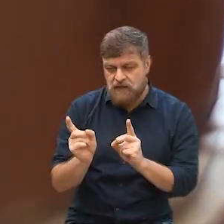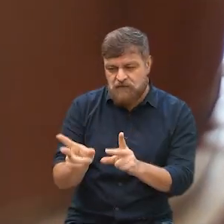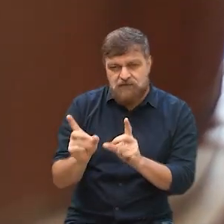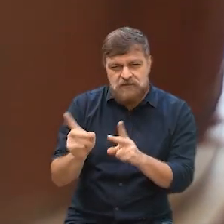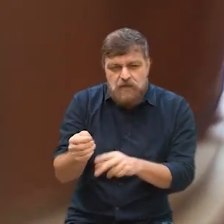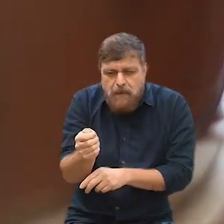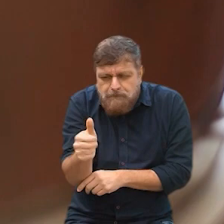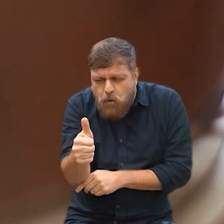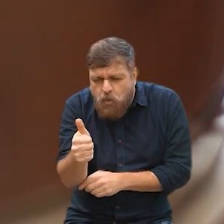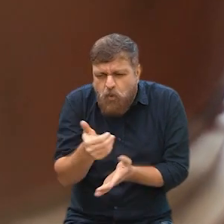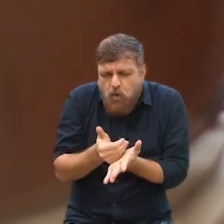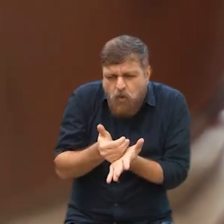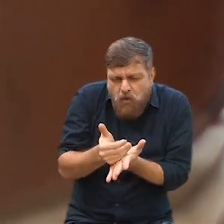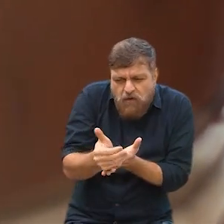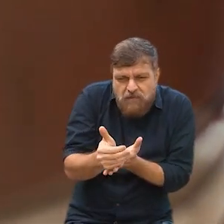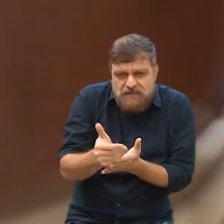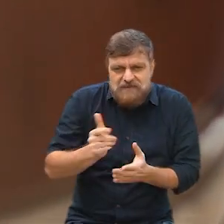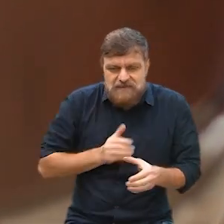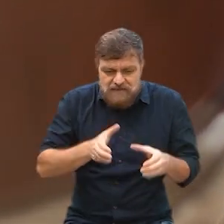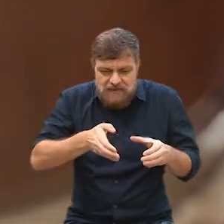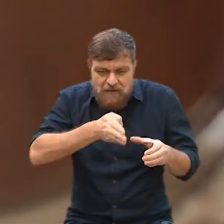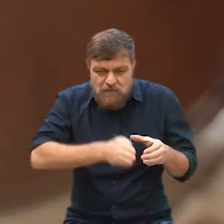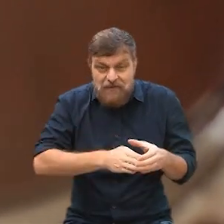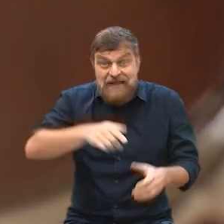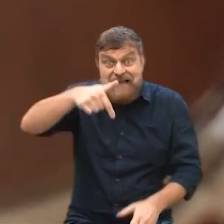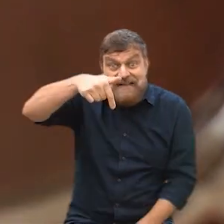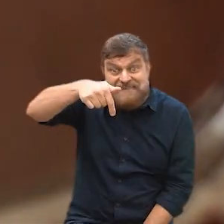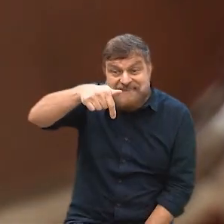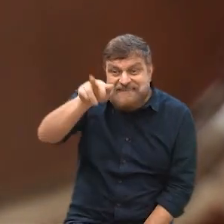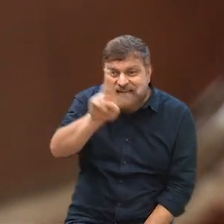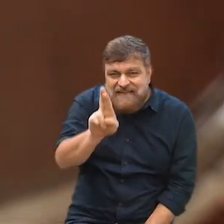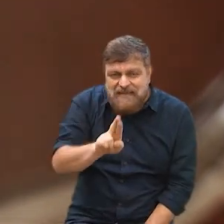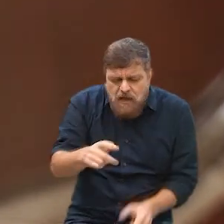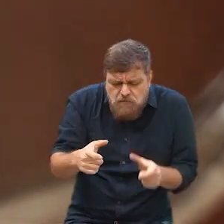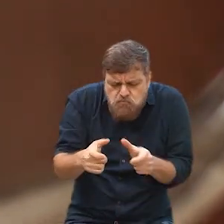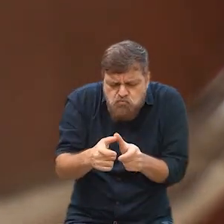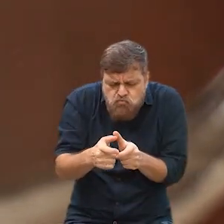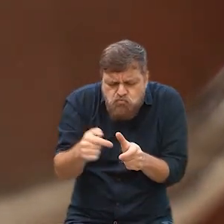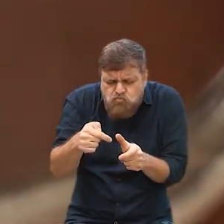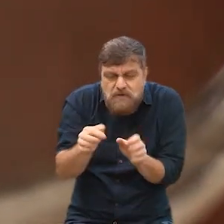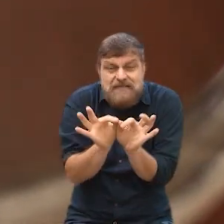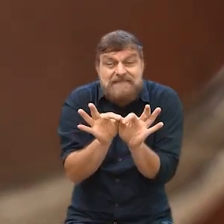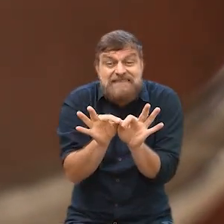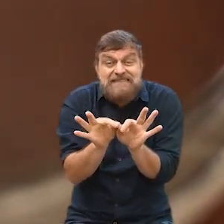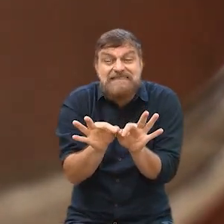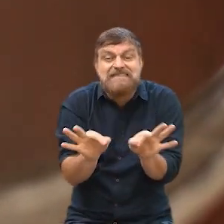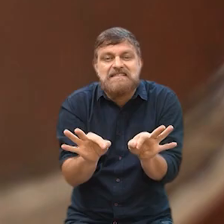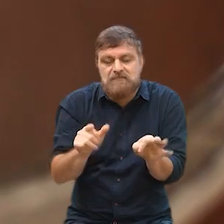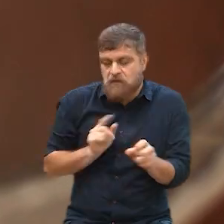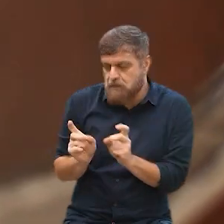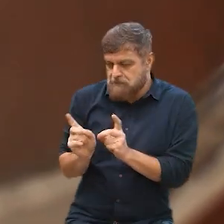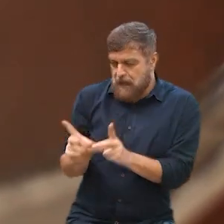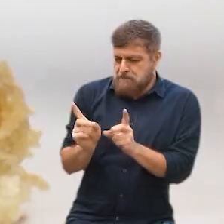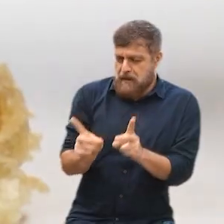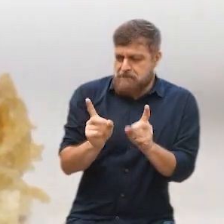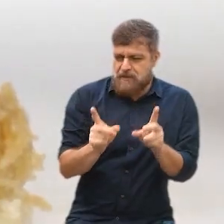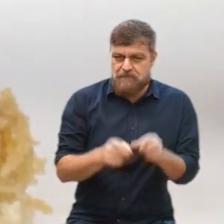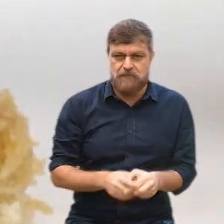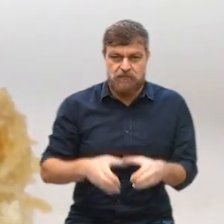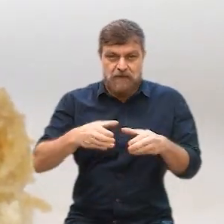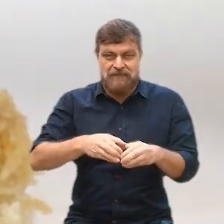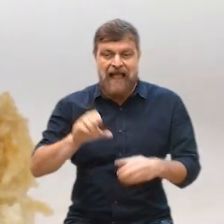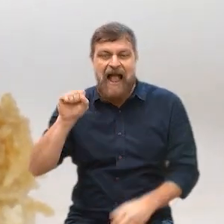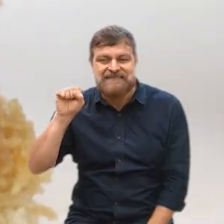pouquinho mesmo, comecei vendendo bolinhos a R$7. Era um bolinho simples ainda. Simples, o bolinho simples, bolinho de cenoura,